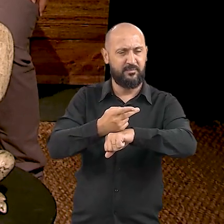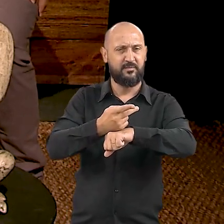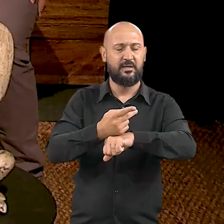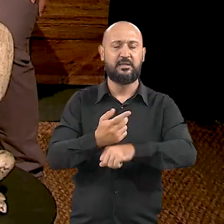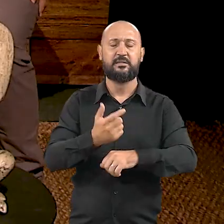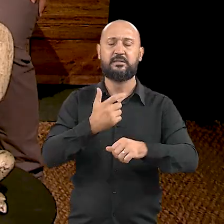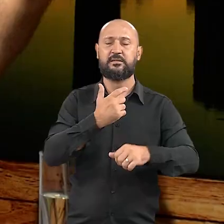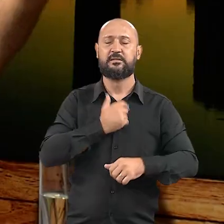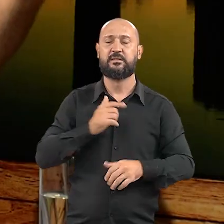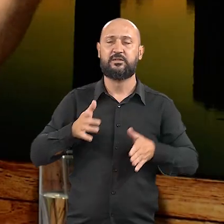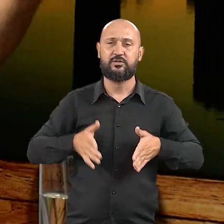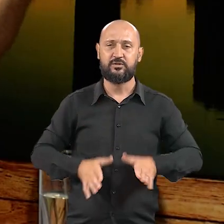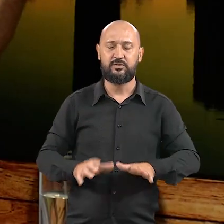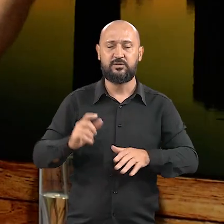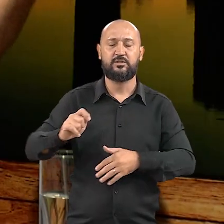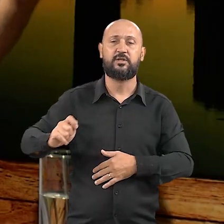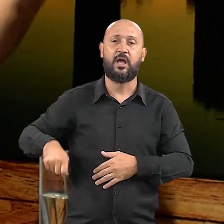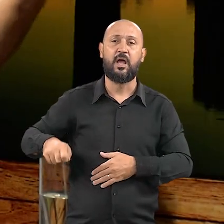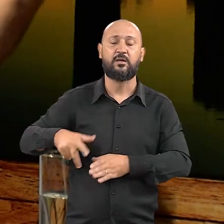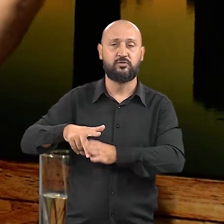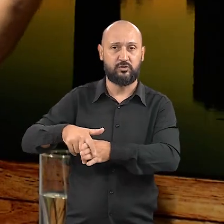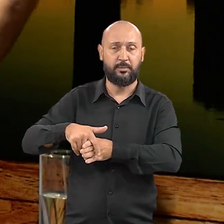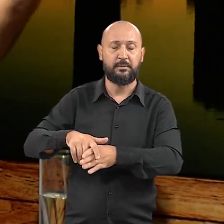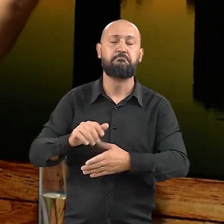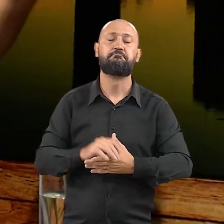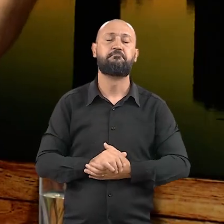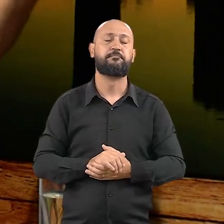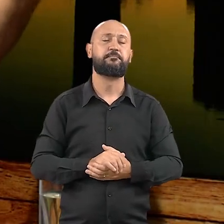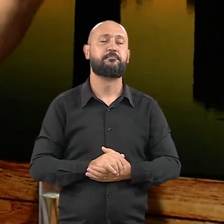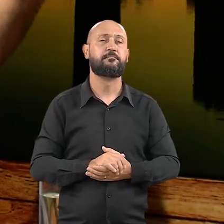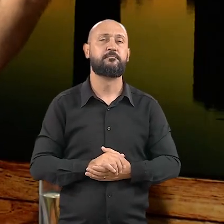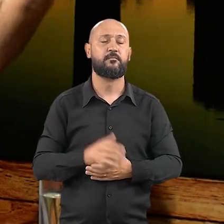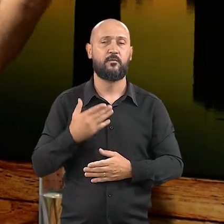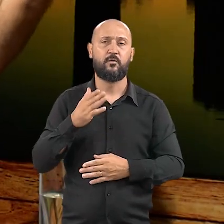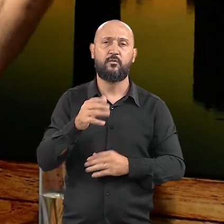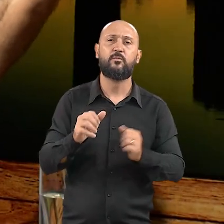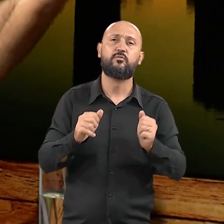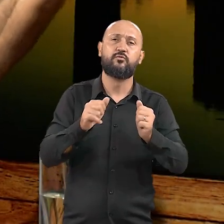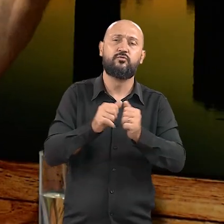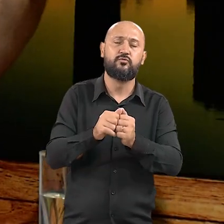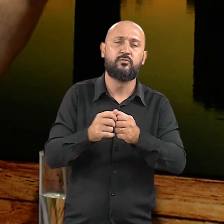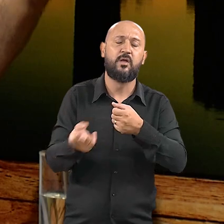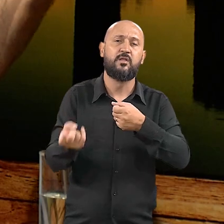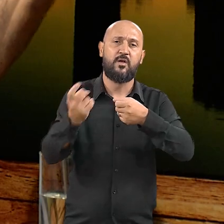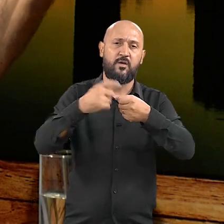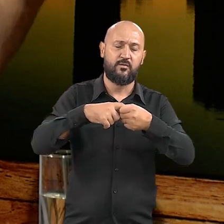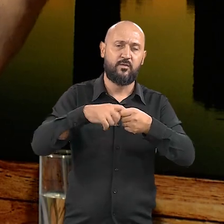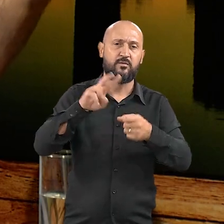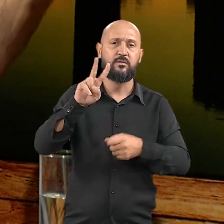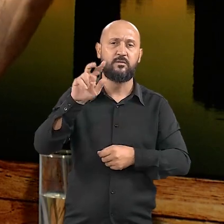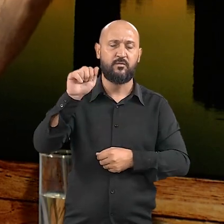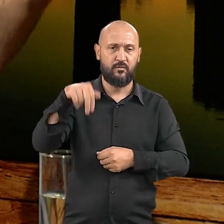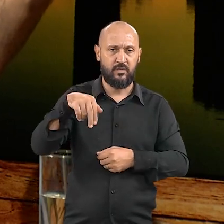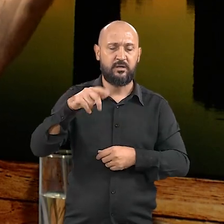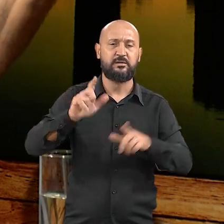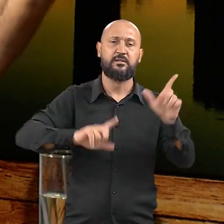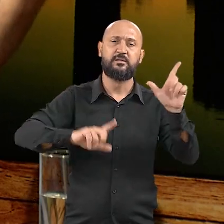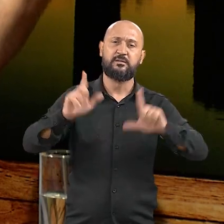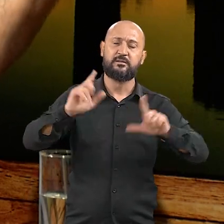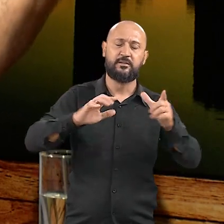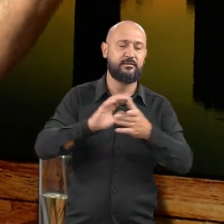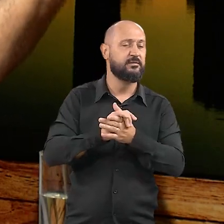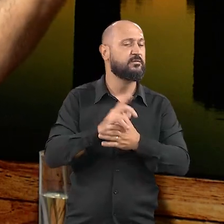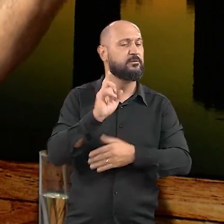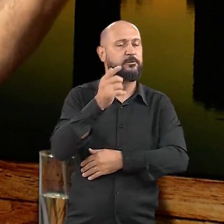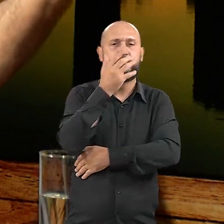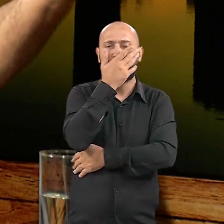o título de cidadã aparecidense, Aparecida Taboado, e nós estivemos lá com ela, tudo na volta, vinha na van da TV. Falei, você